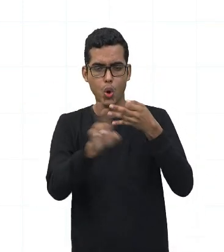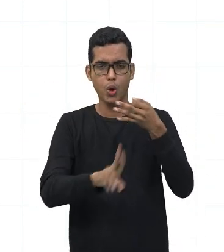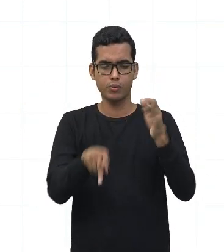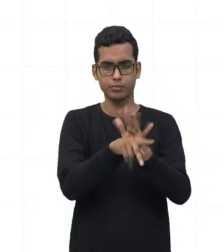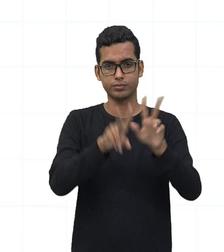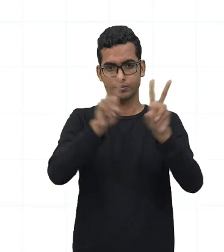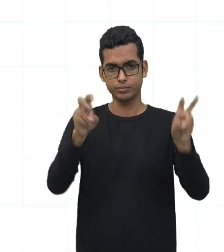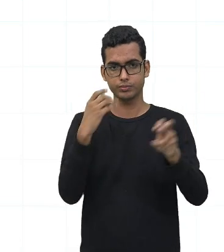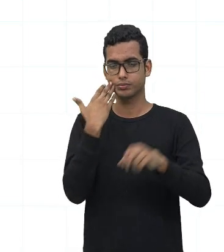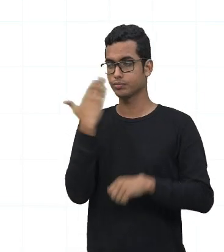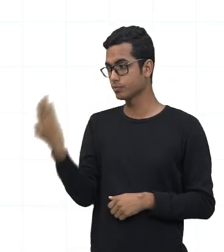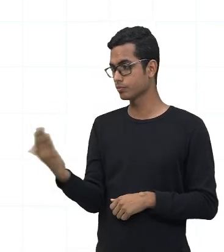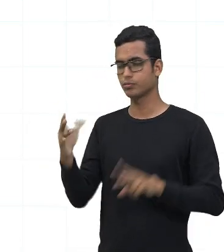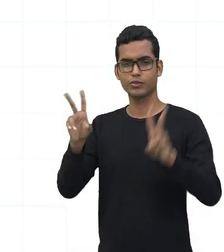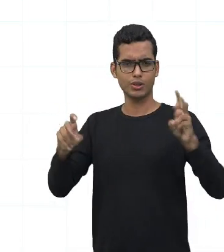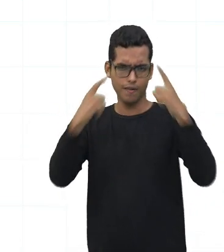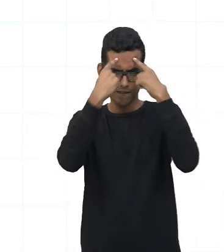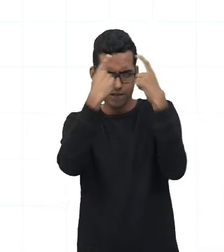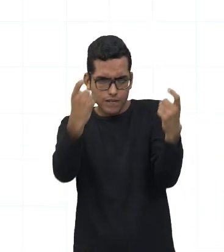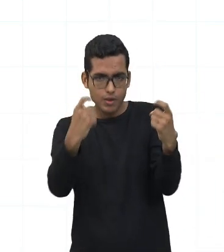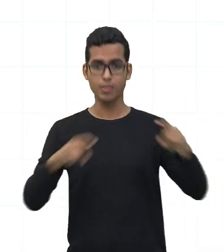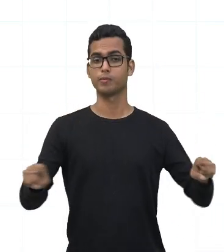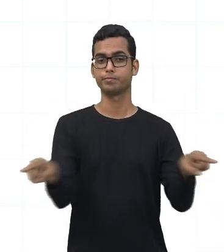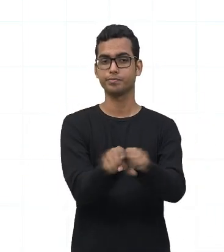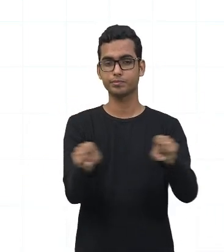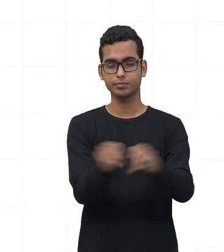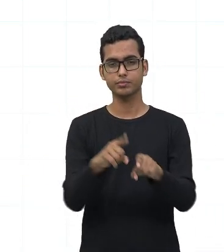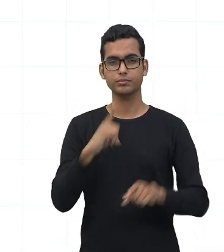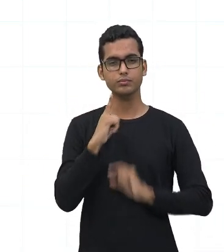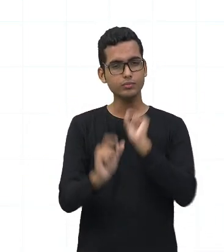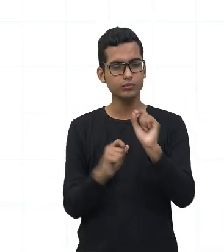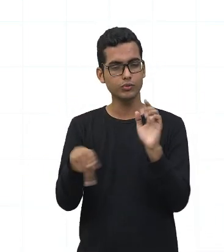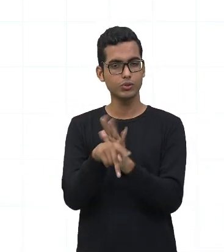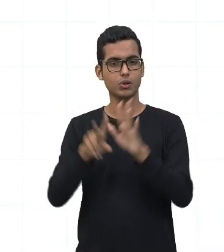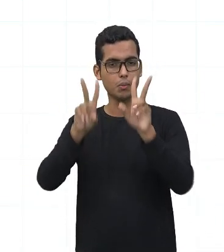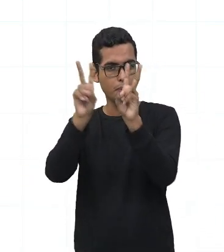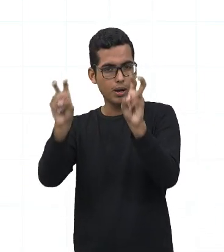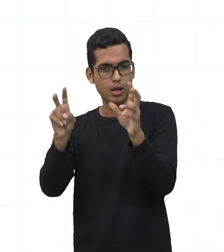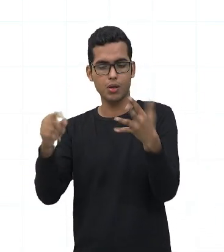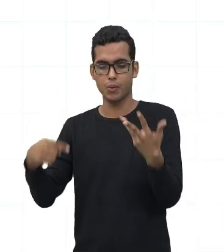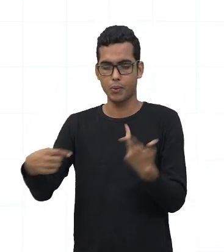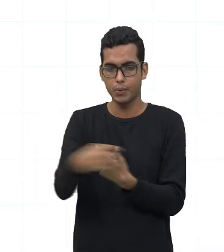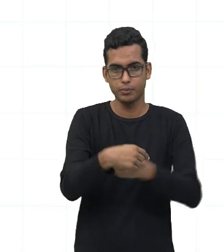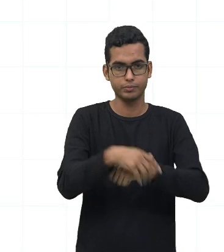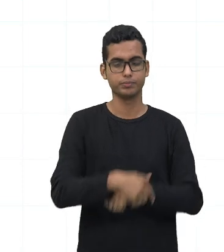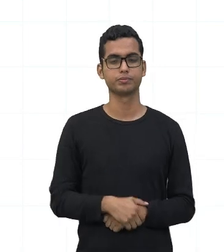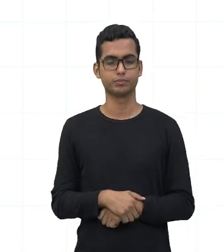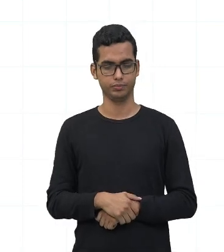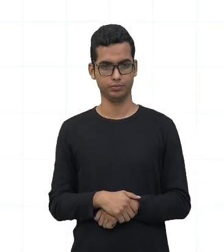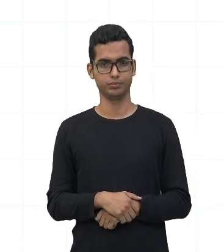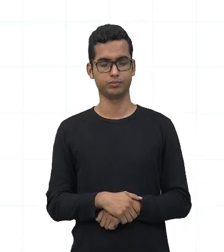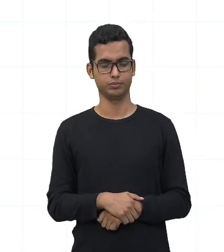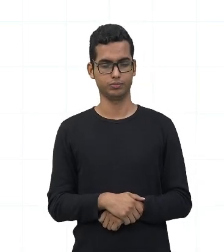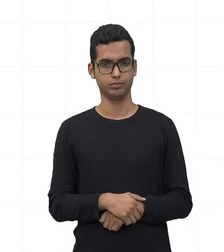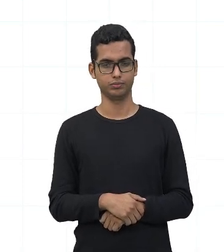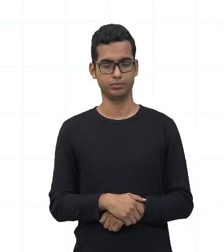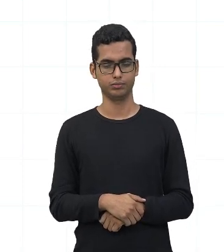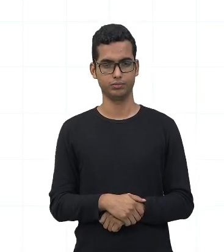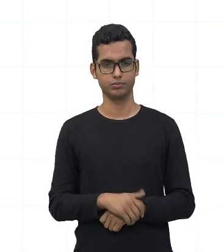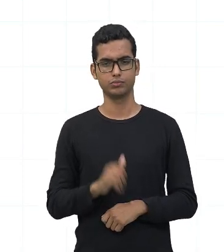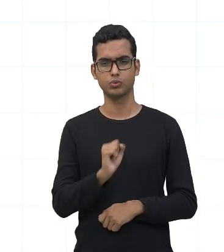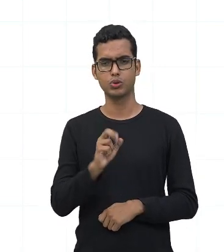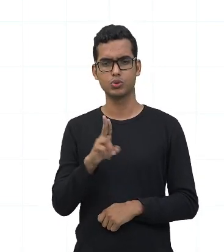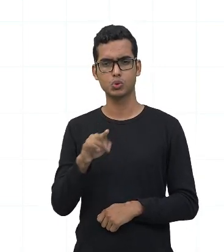o assunto violência e temos os temas. Como nós podemos usar